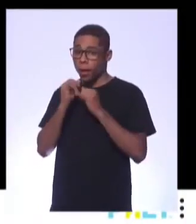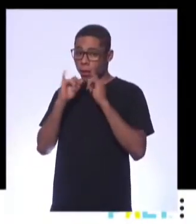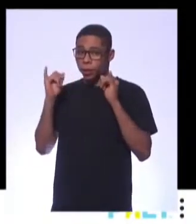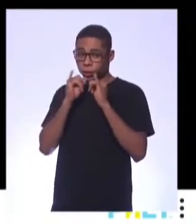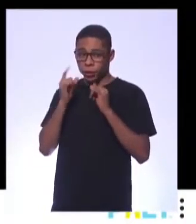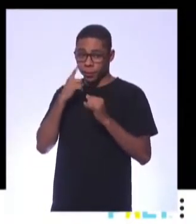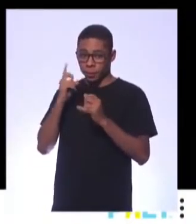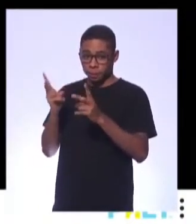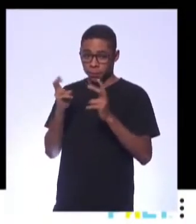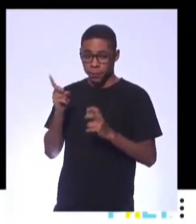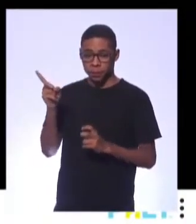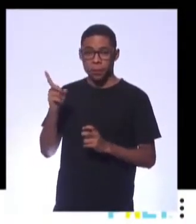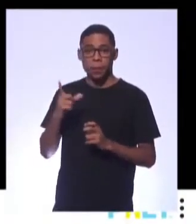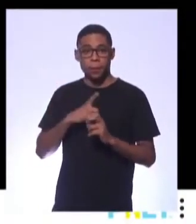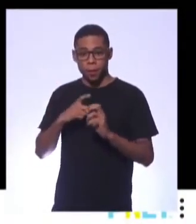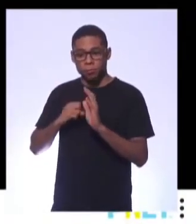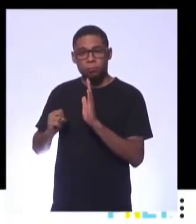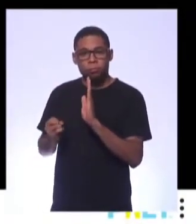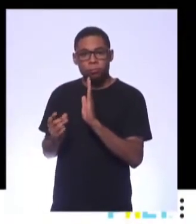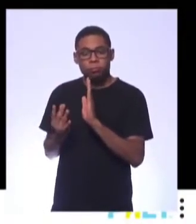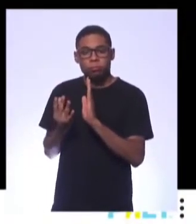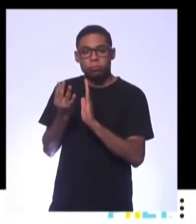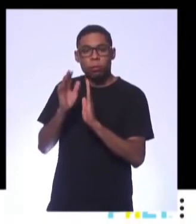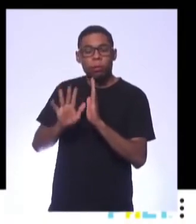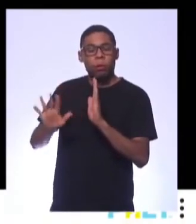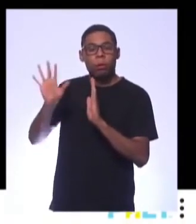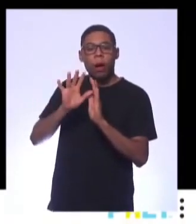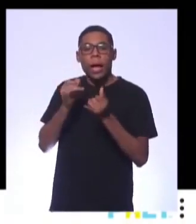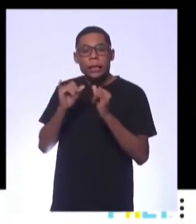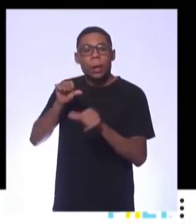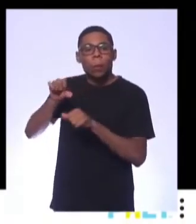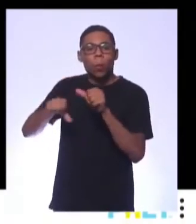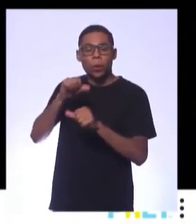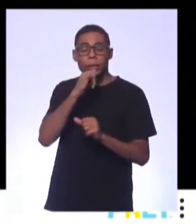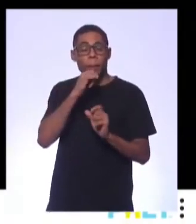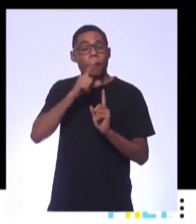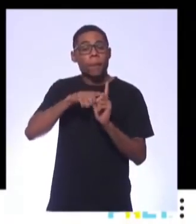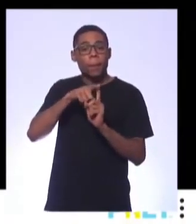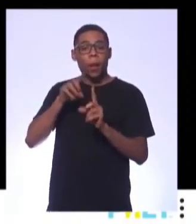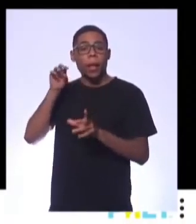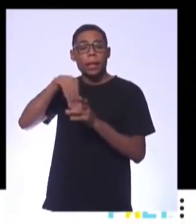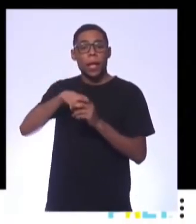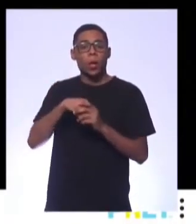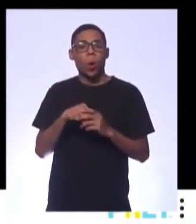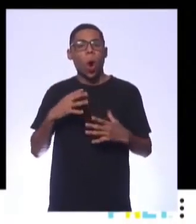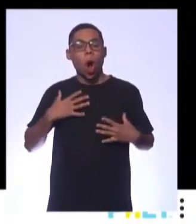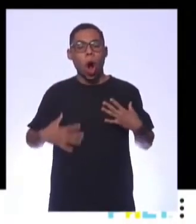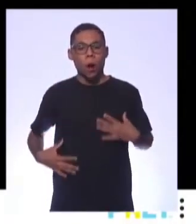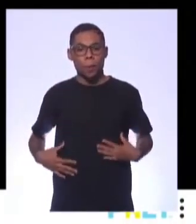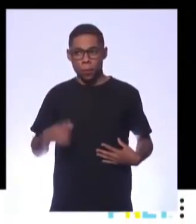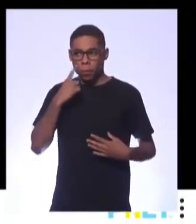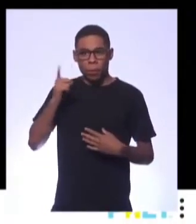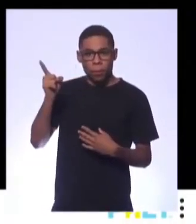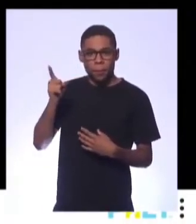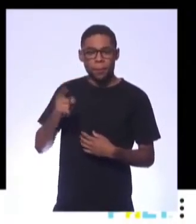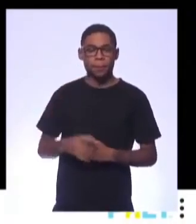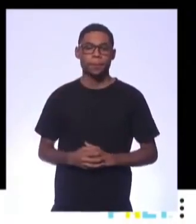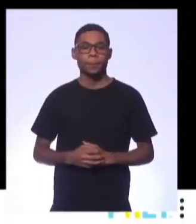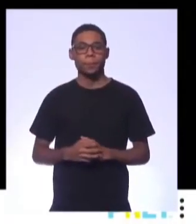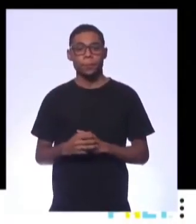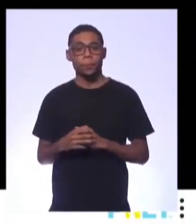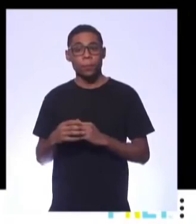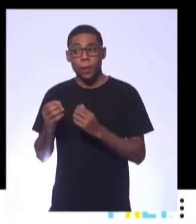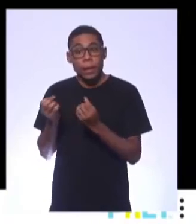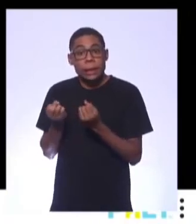tem uma energia para essas moléculas, no caso, né? Então, observando a temperatura do corpo ali, do sistema, beleza? Forneci calor